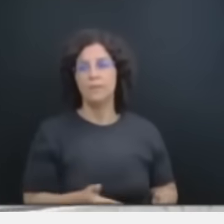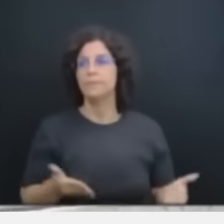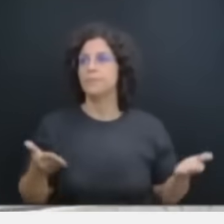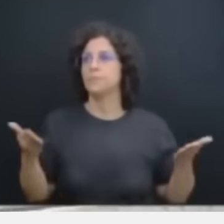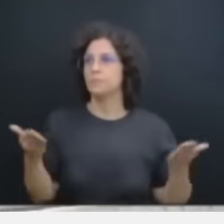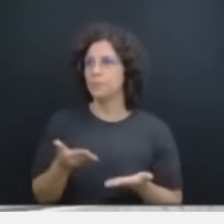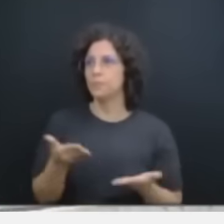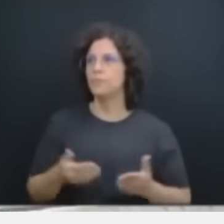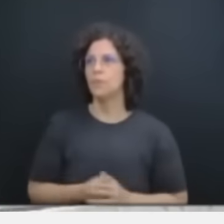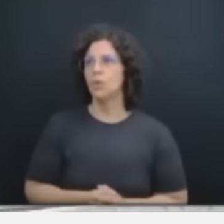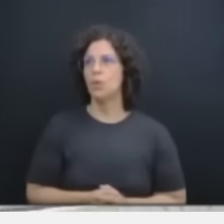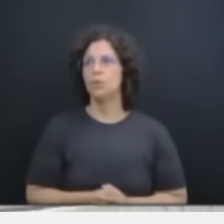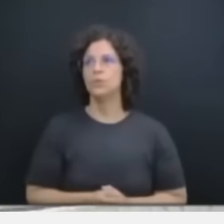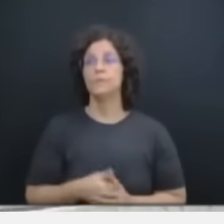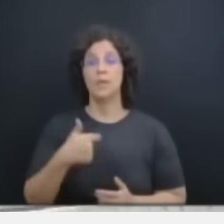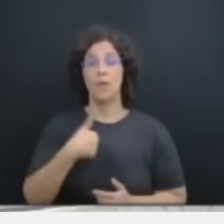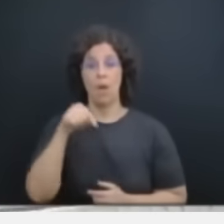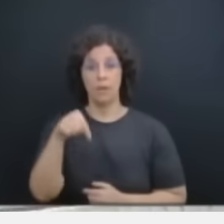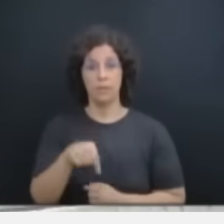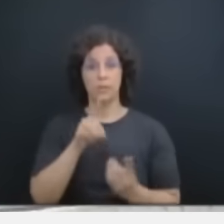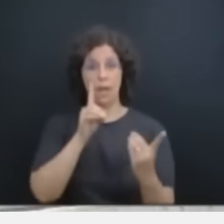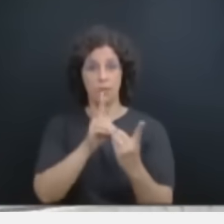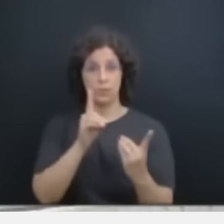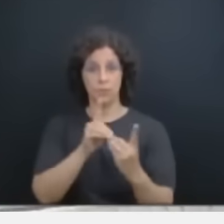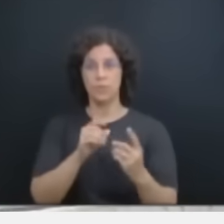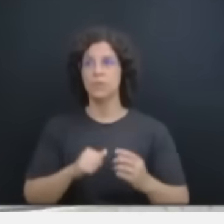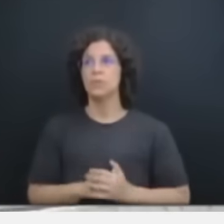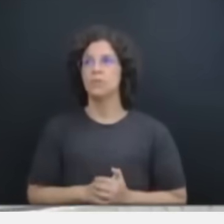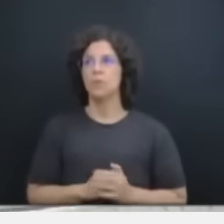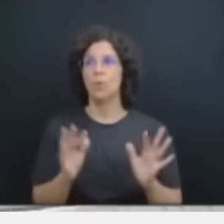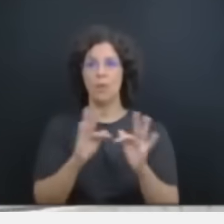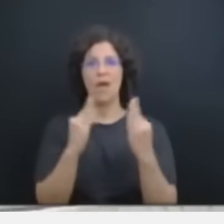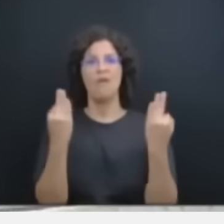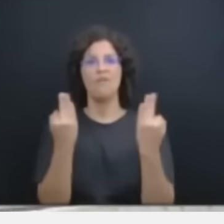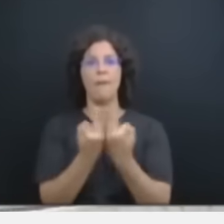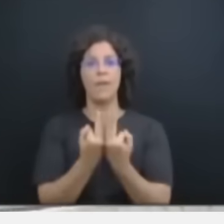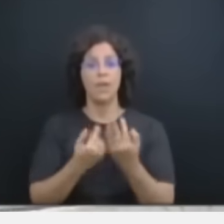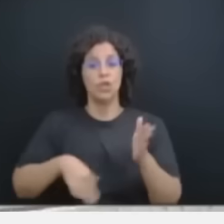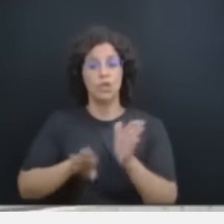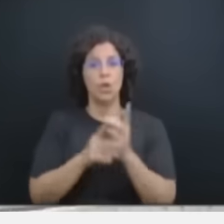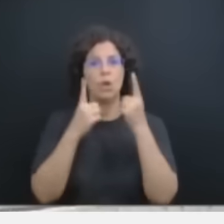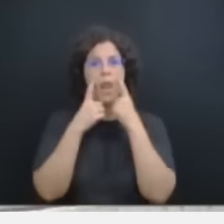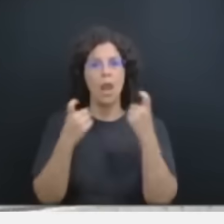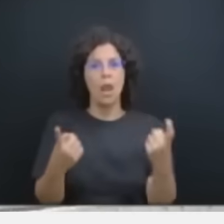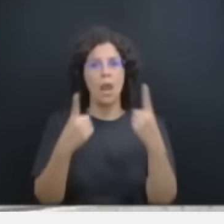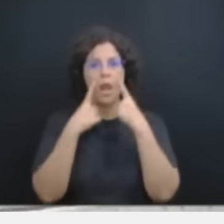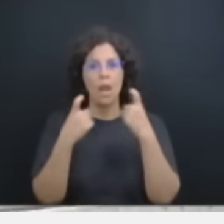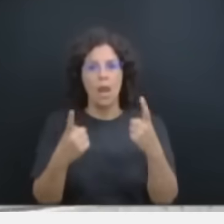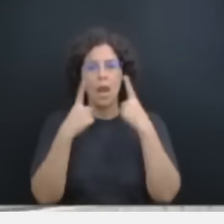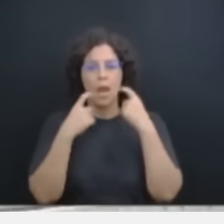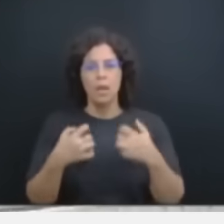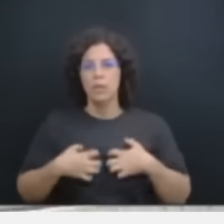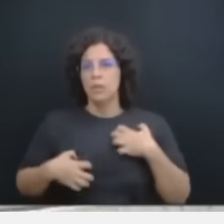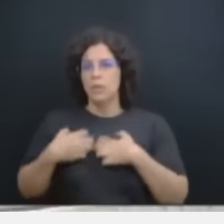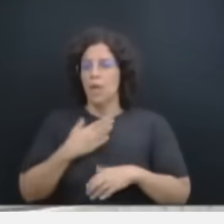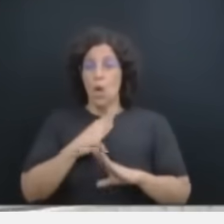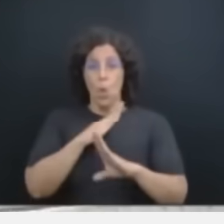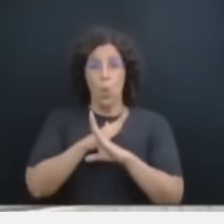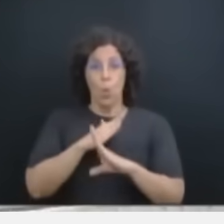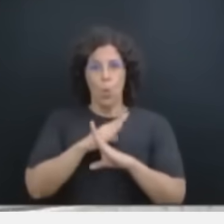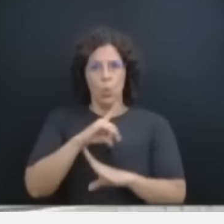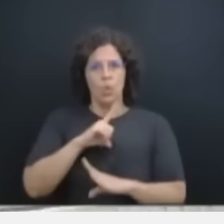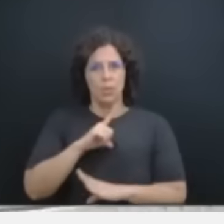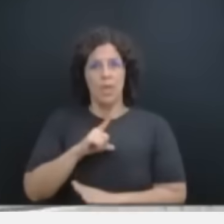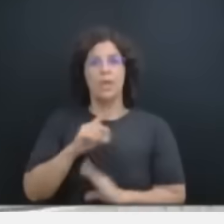Hoje eu atendi uma familha em prantos em luto